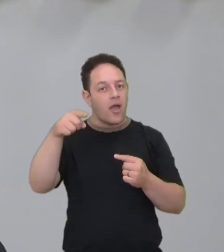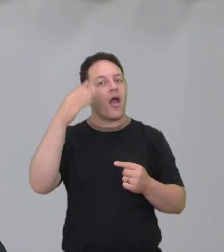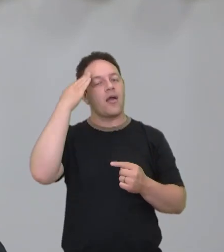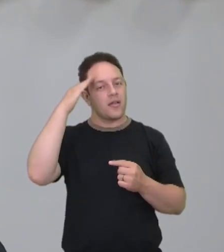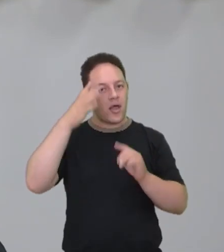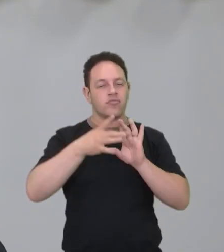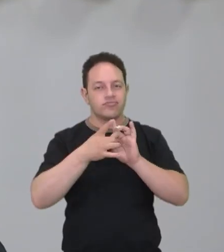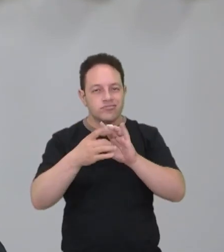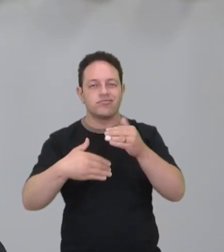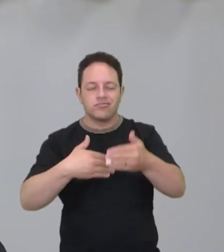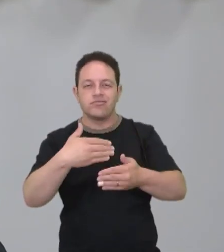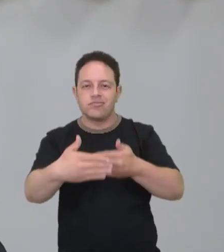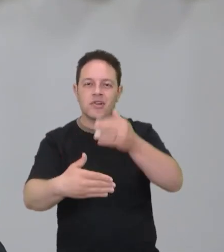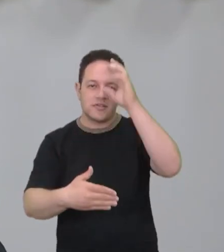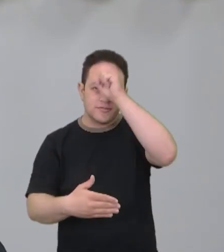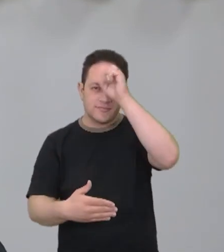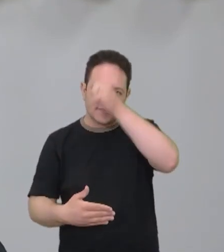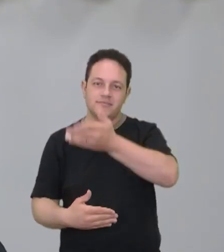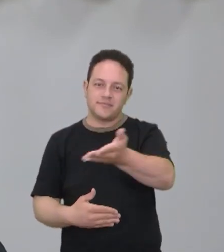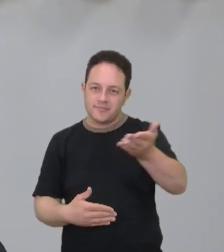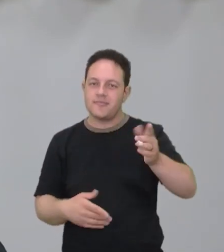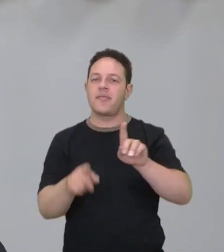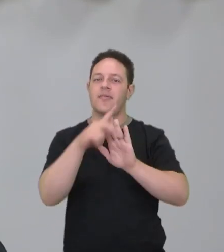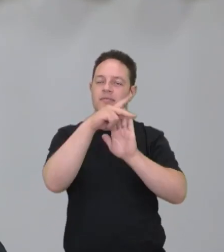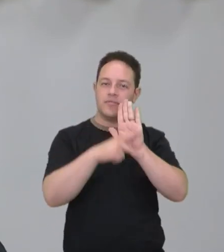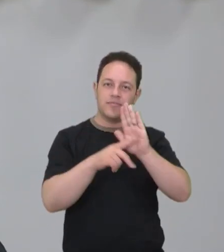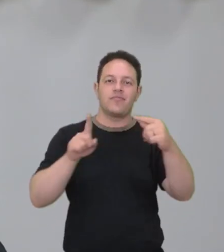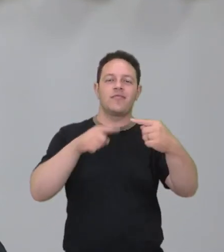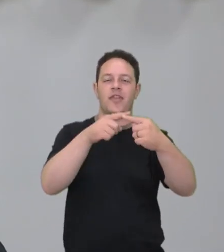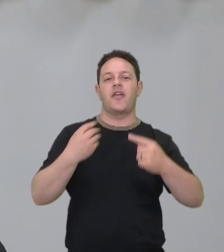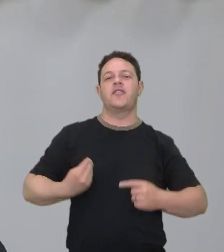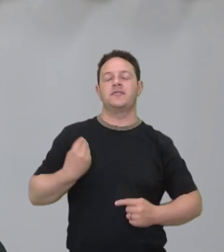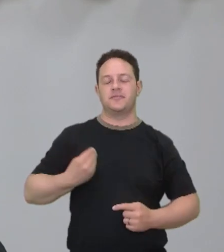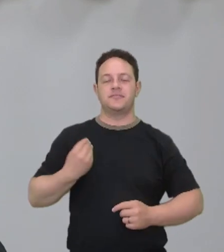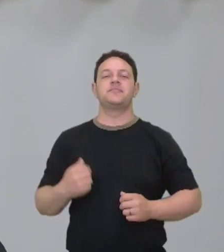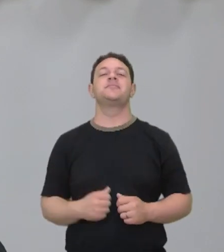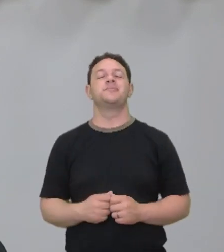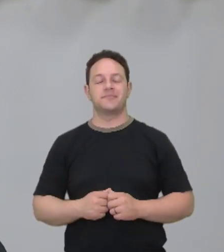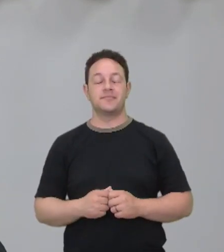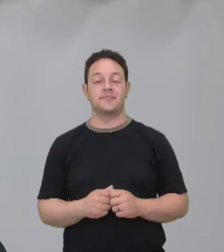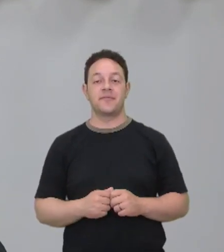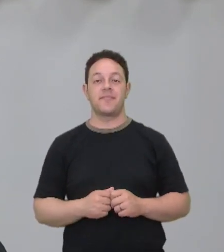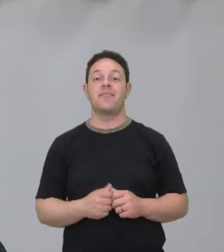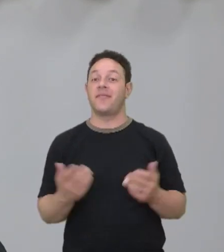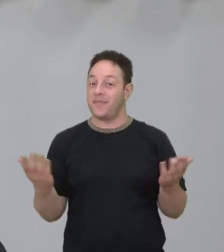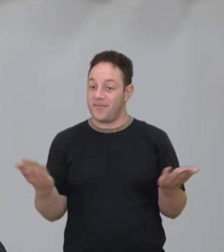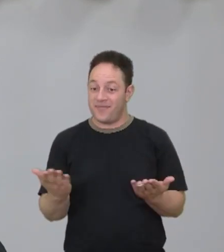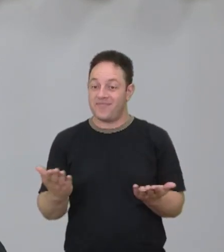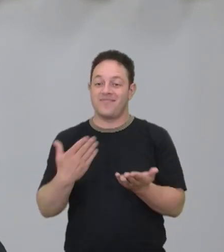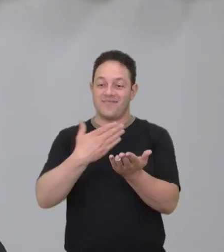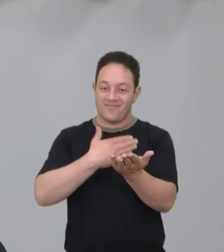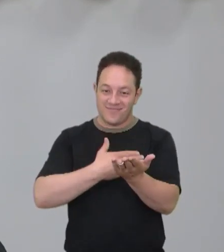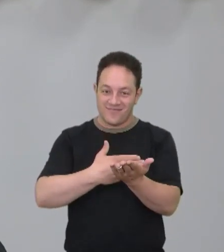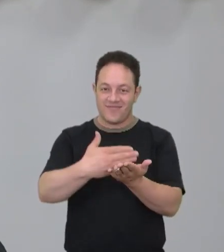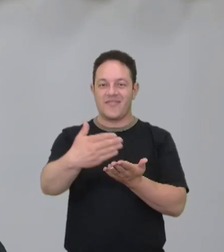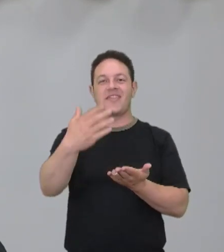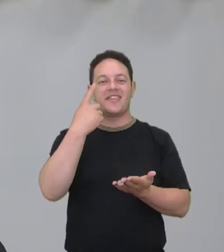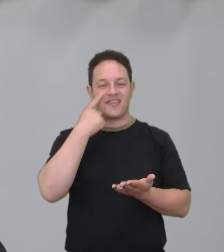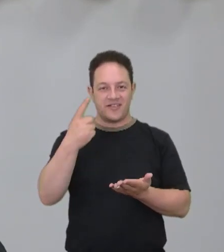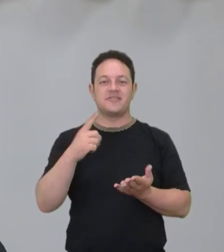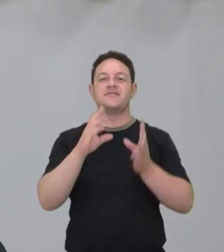pro aprendizado de vocês e para o projeto de vida de vocês. E aí, então, vamos começar, né, já a